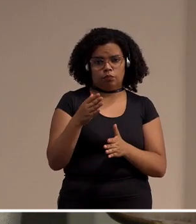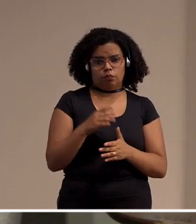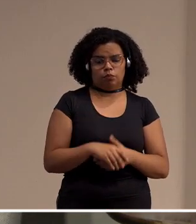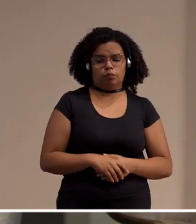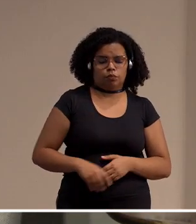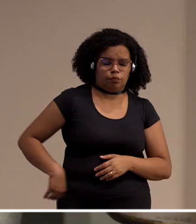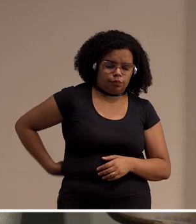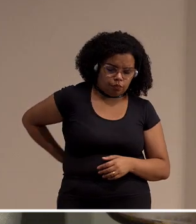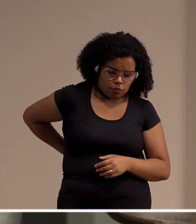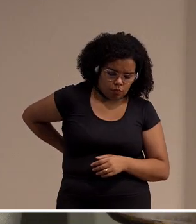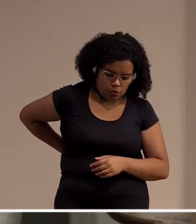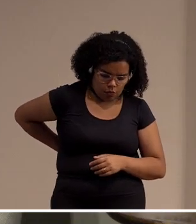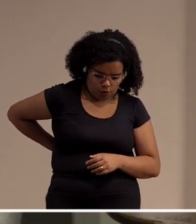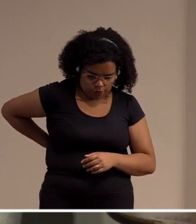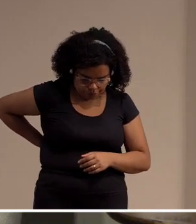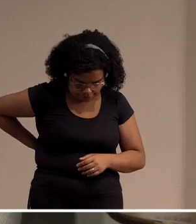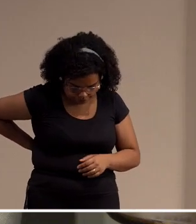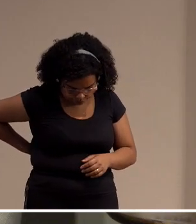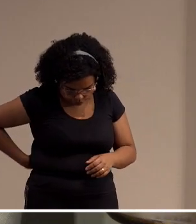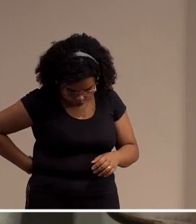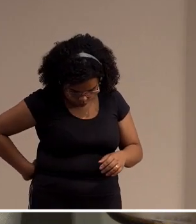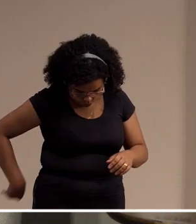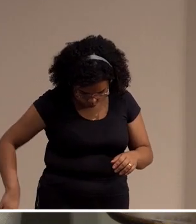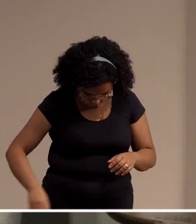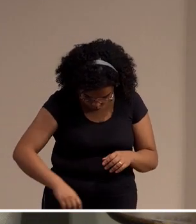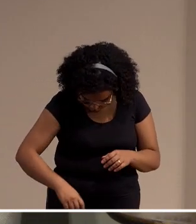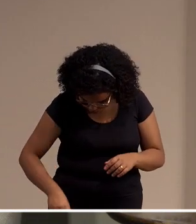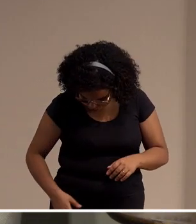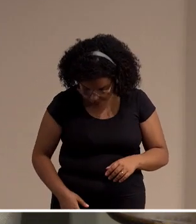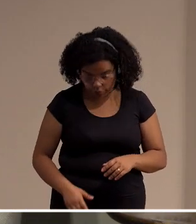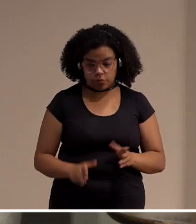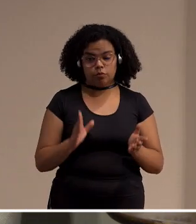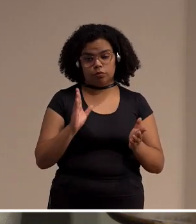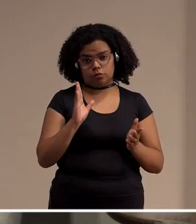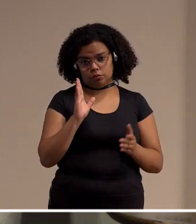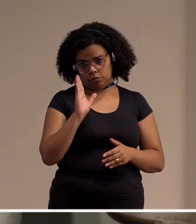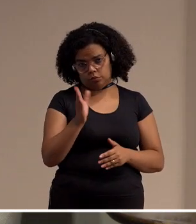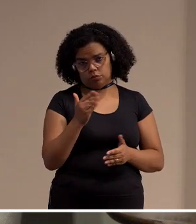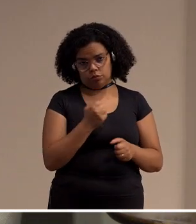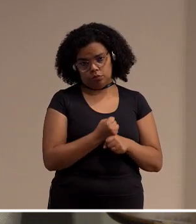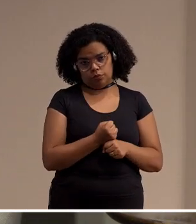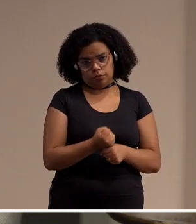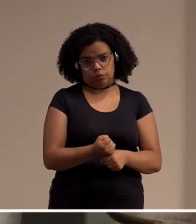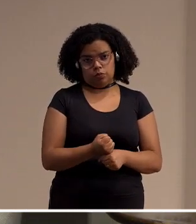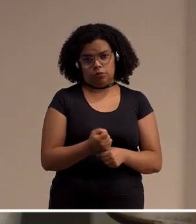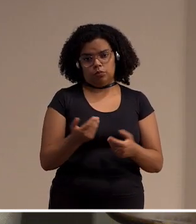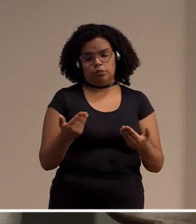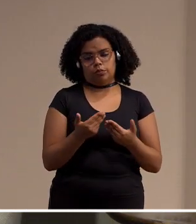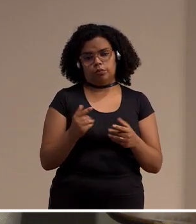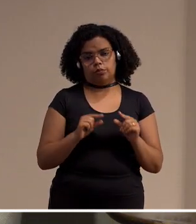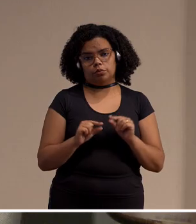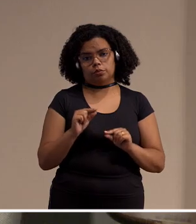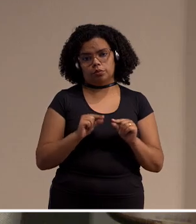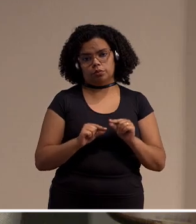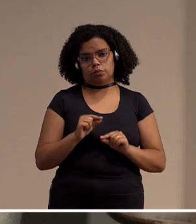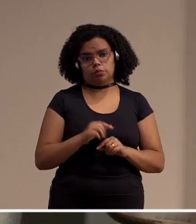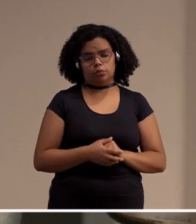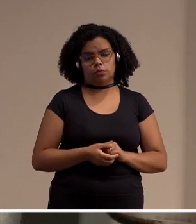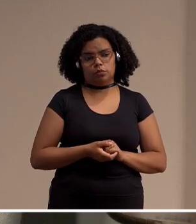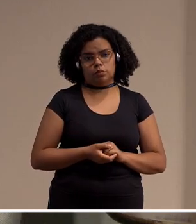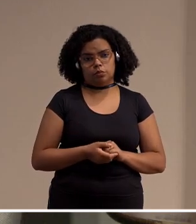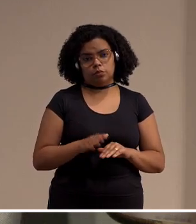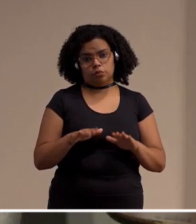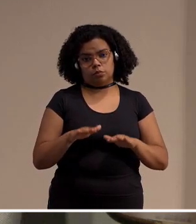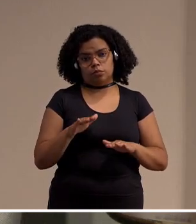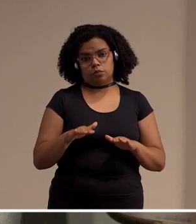e da produção artística do presente. Isso já tem alguns anos. Agora, o que